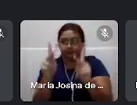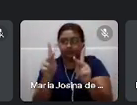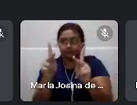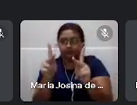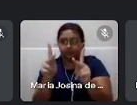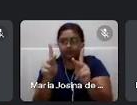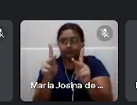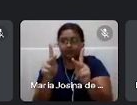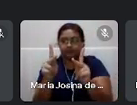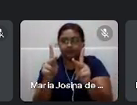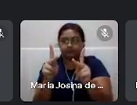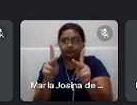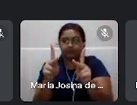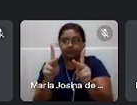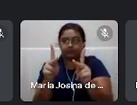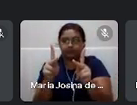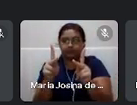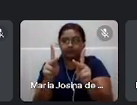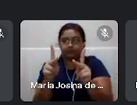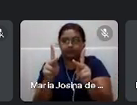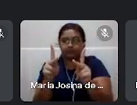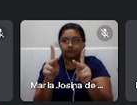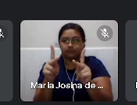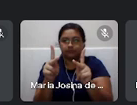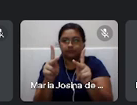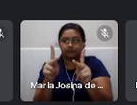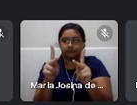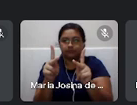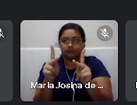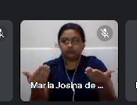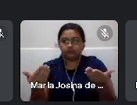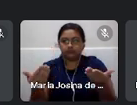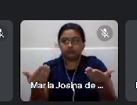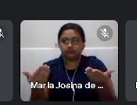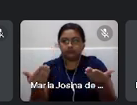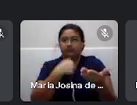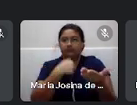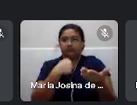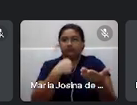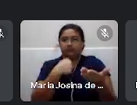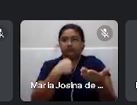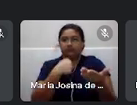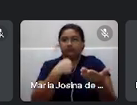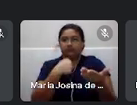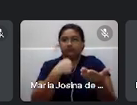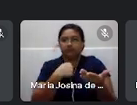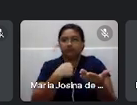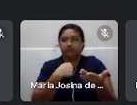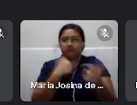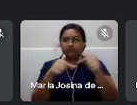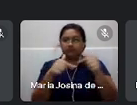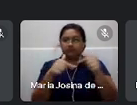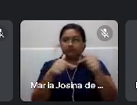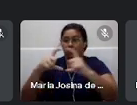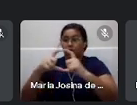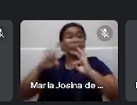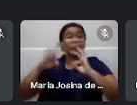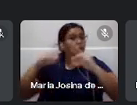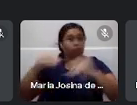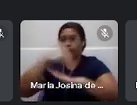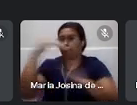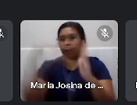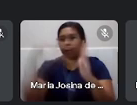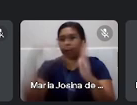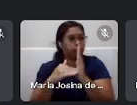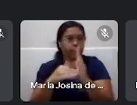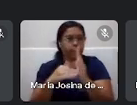certo? Então, eu estou trabalhando com o disco inteiro. Então, eu estou trabalhando